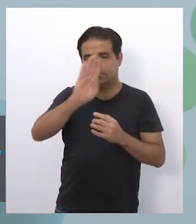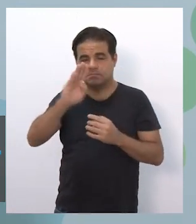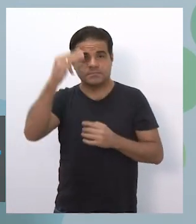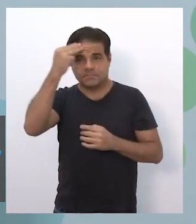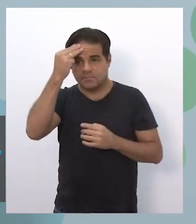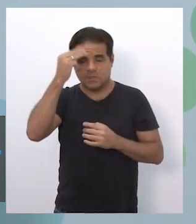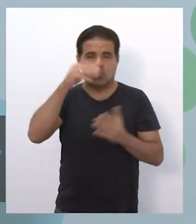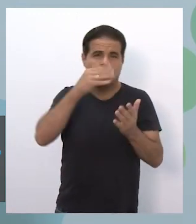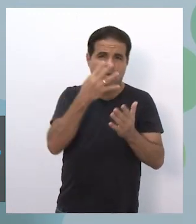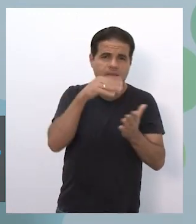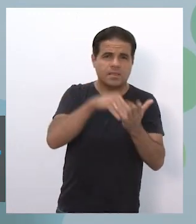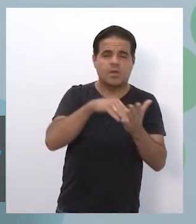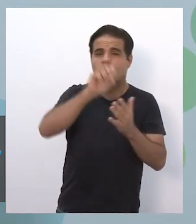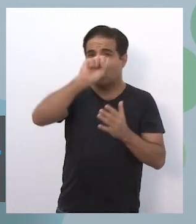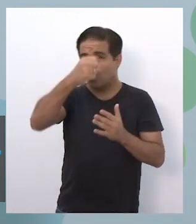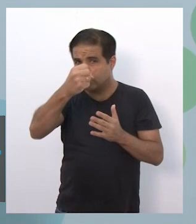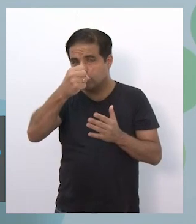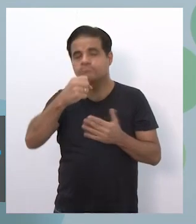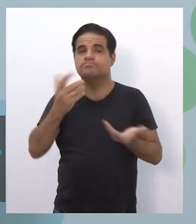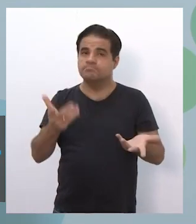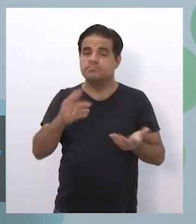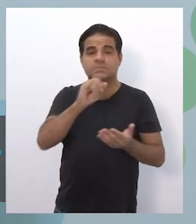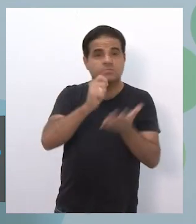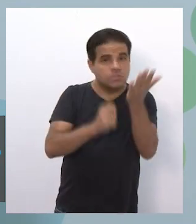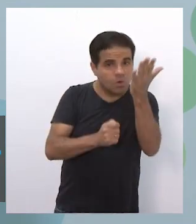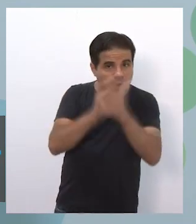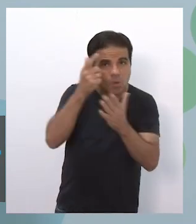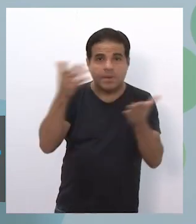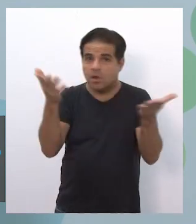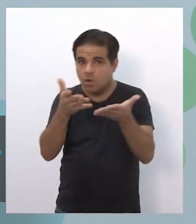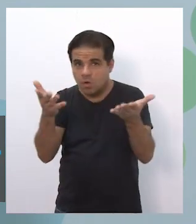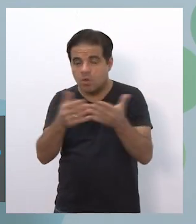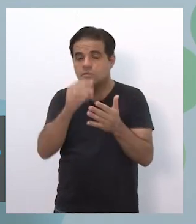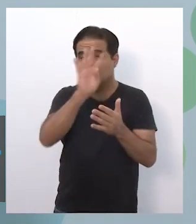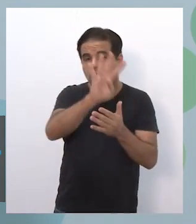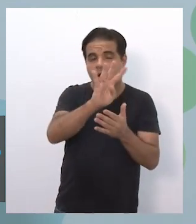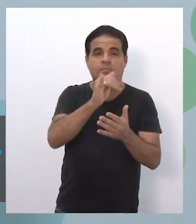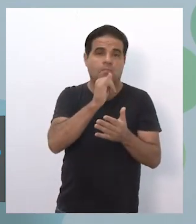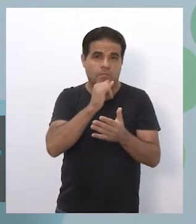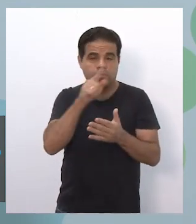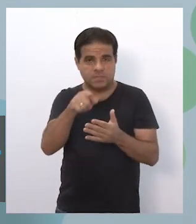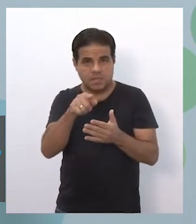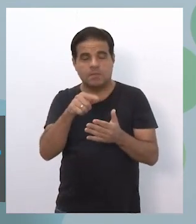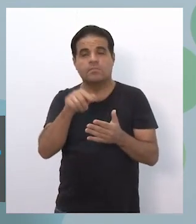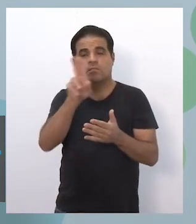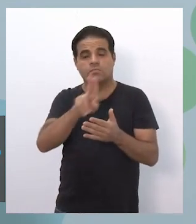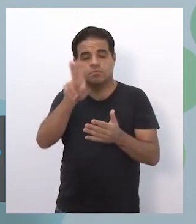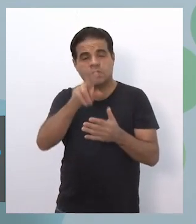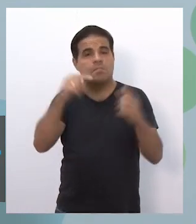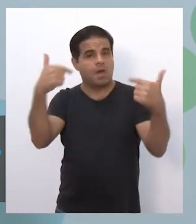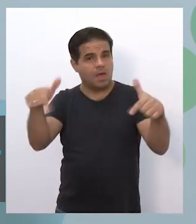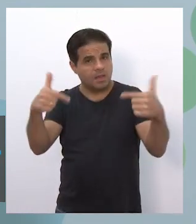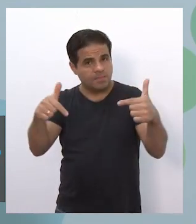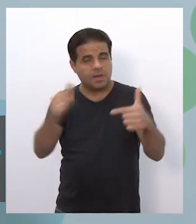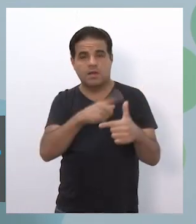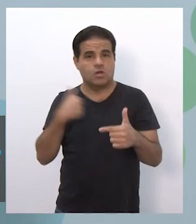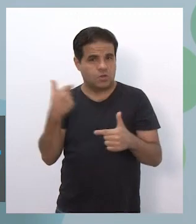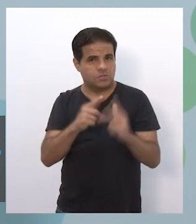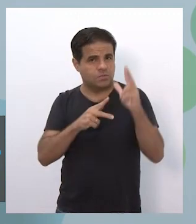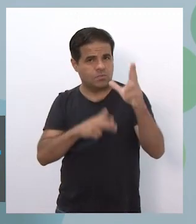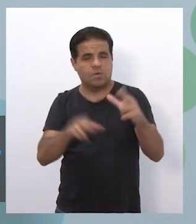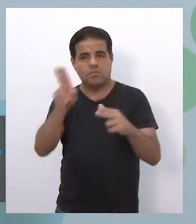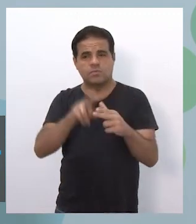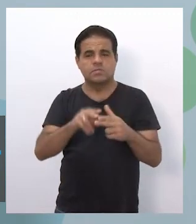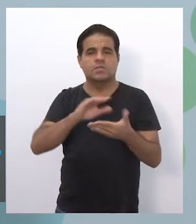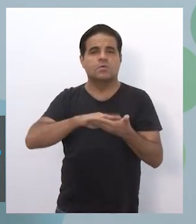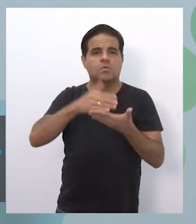4 a 8 GB, tá? Então, se você comprar hoje de 4 GB, por exemplo, e for usar para trabalhar, que nem nós usamos, para usar um